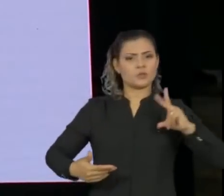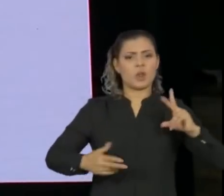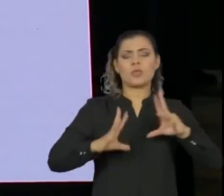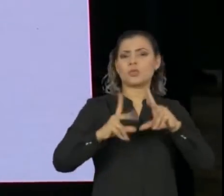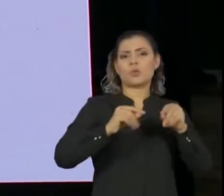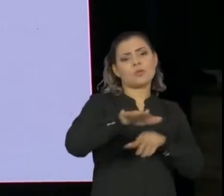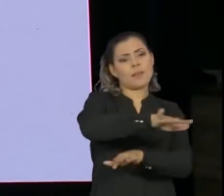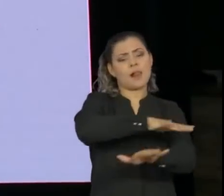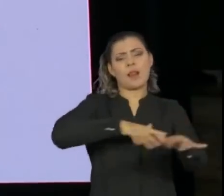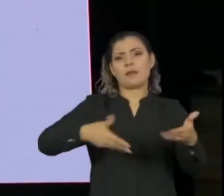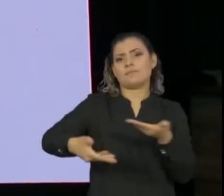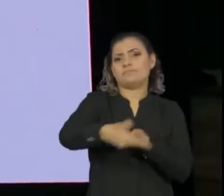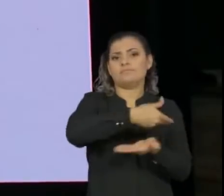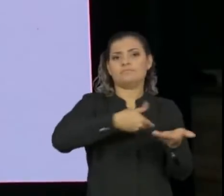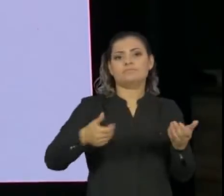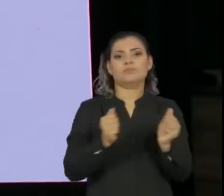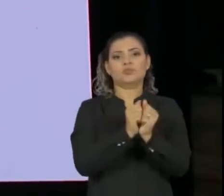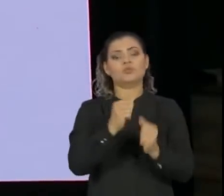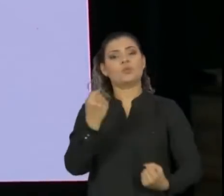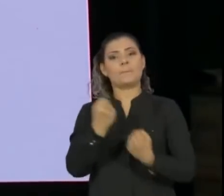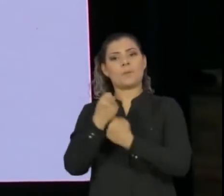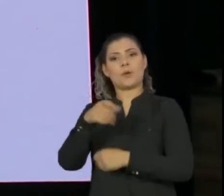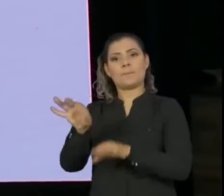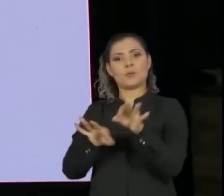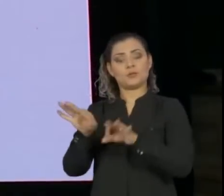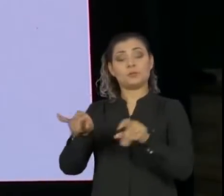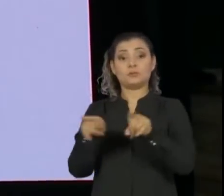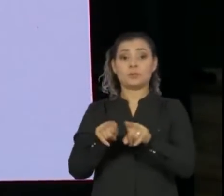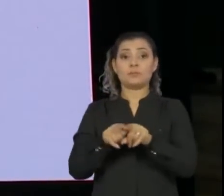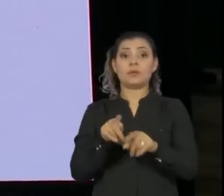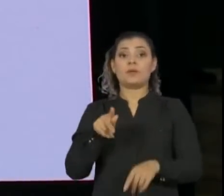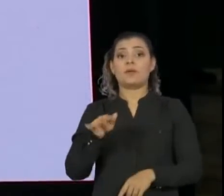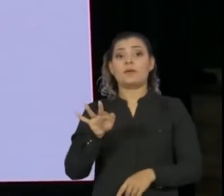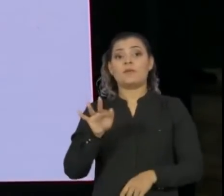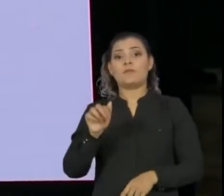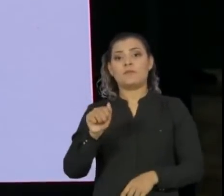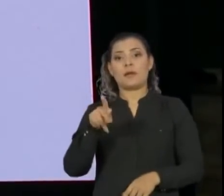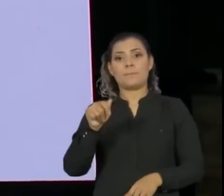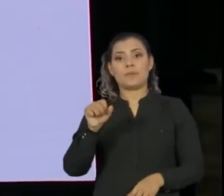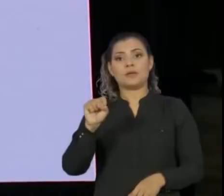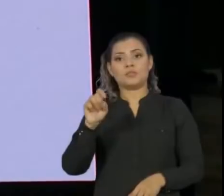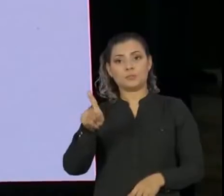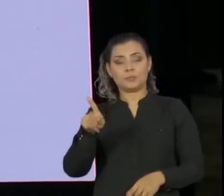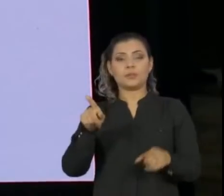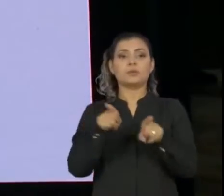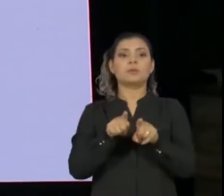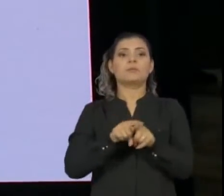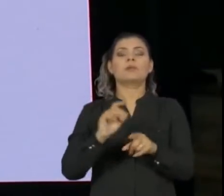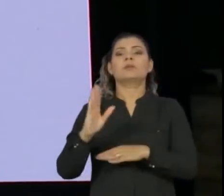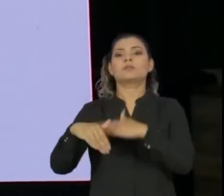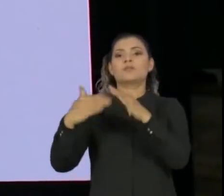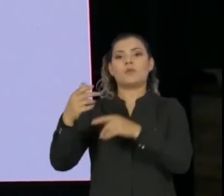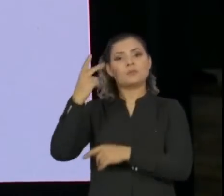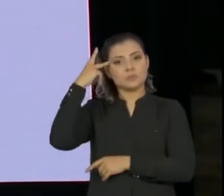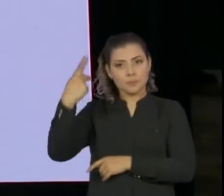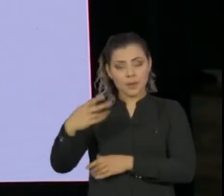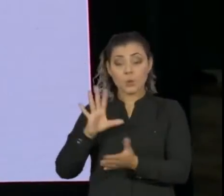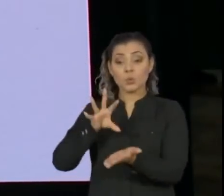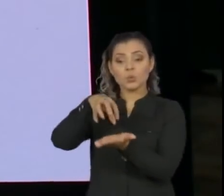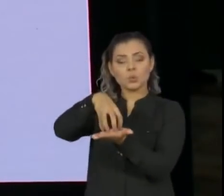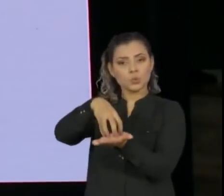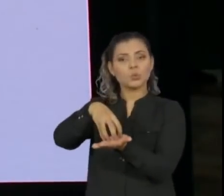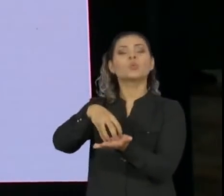organizações sociais apoiando o nosso projeto, além da própria FAPESP, a Investe São Paulo, a Desenvolve São Paulo, um núcleo de inovação